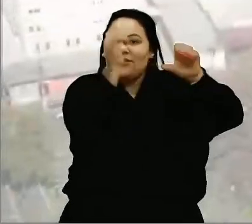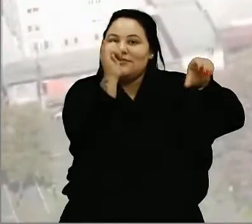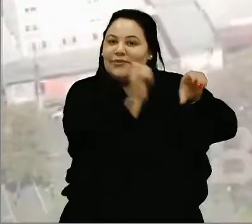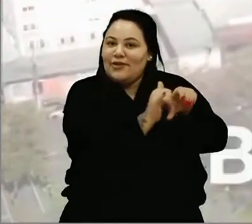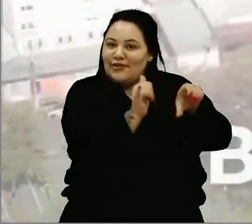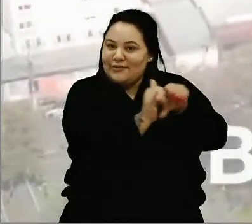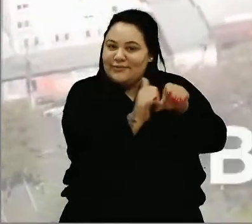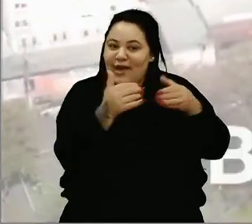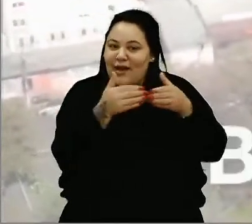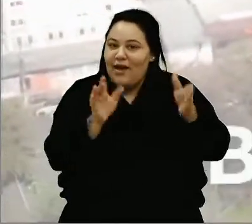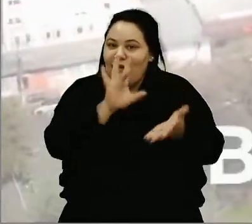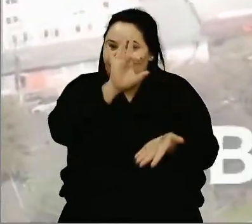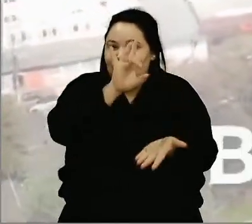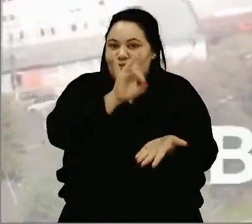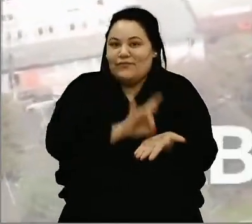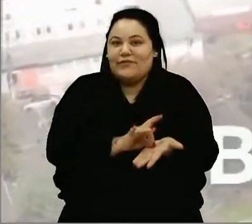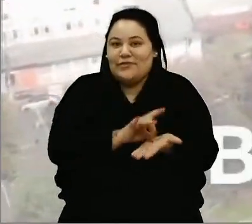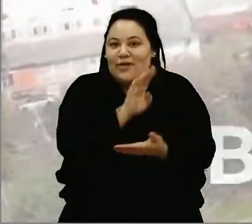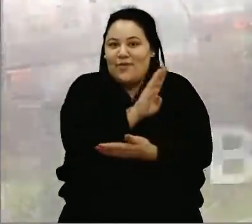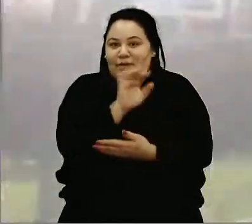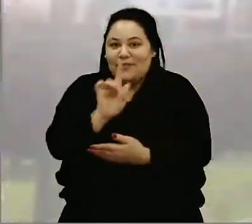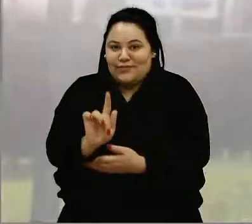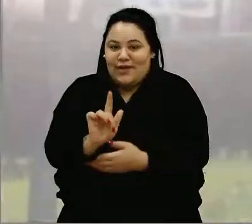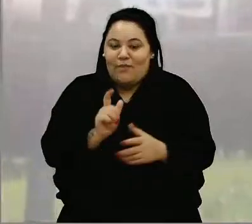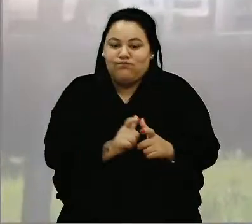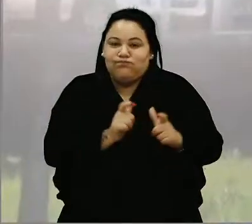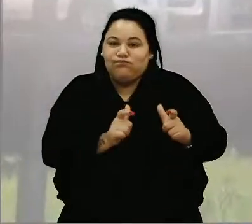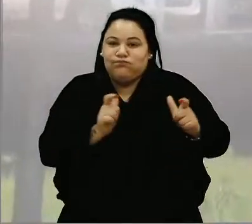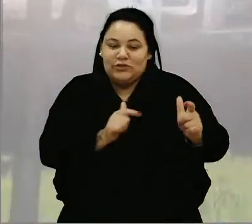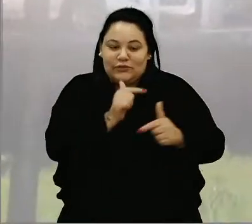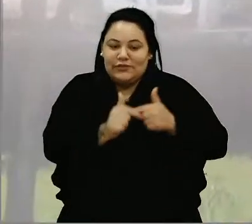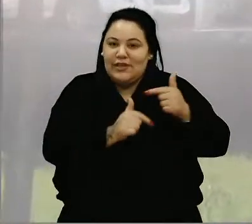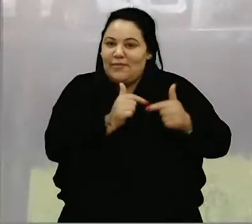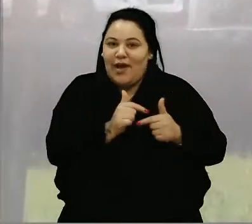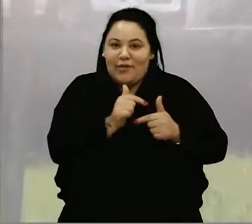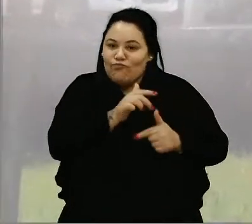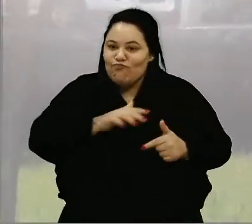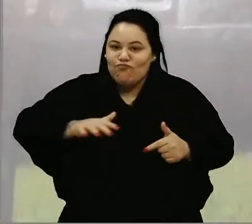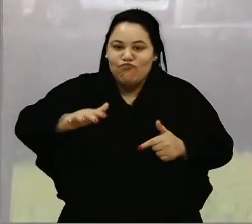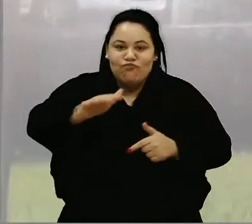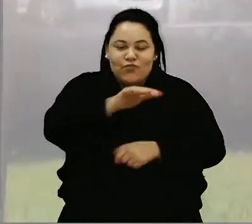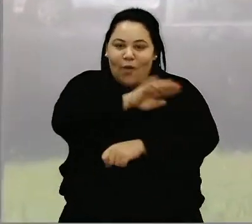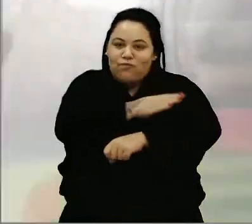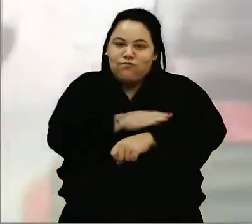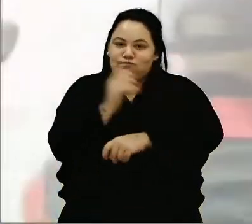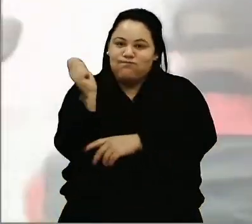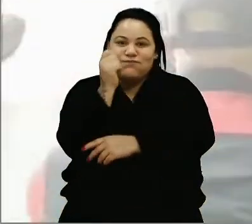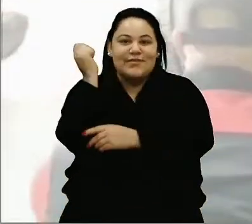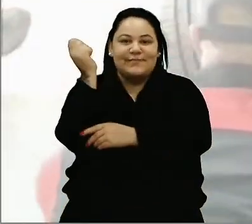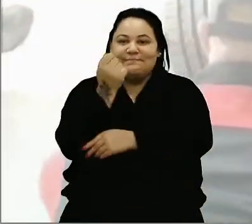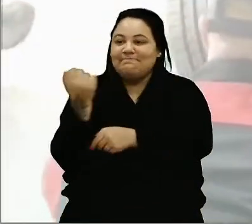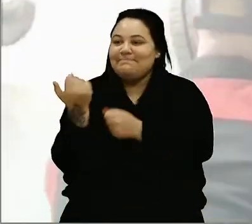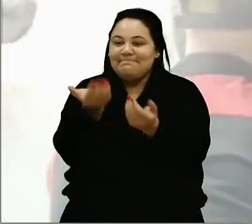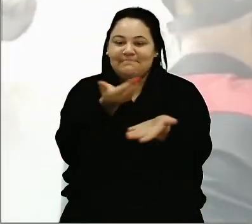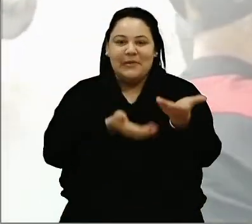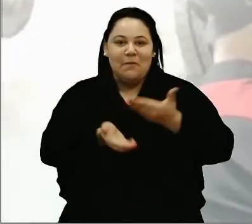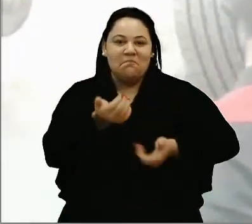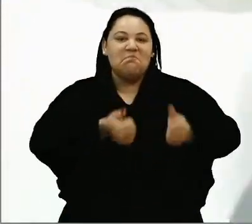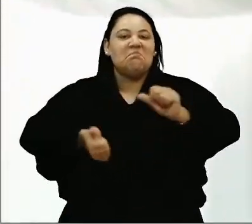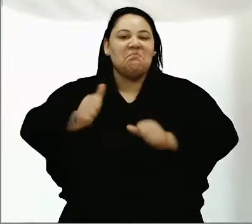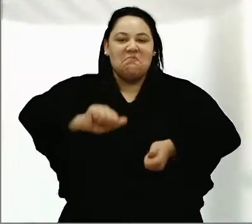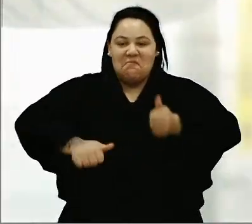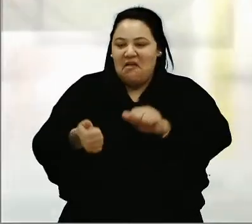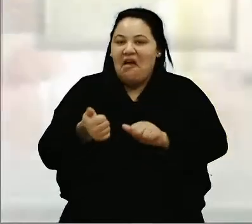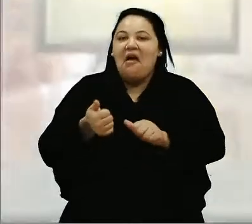de uma filial em Bento Gonçalves, ampliando sua atuação na Serra Gaúcha e passando a oferecer atendimento de qualidade nas